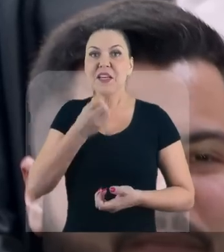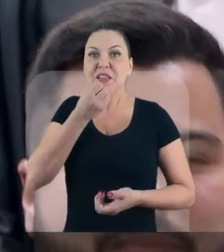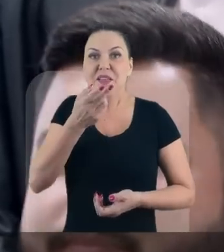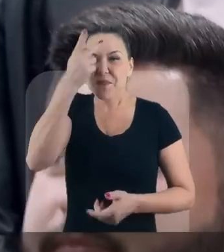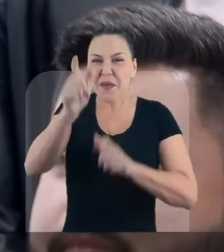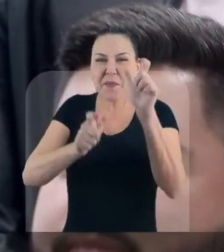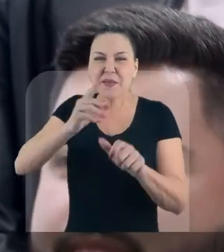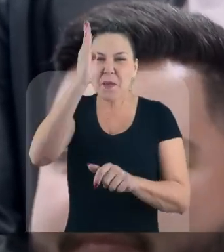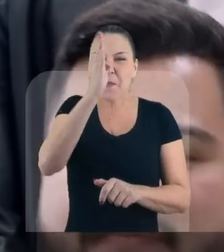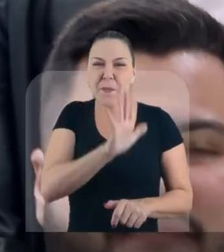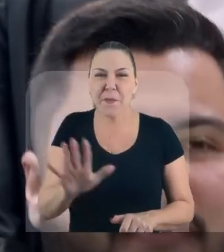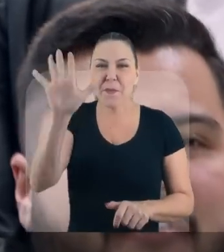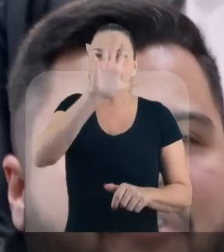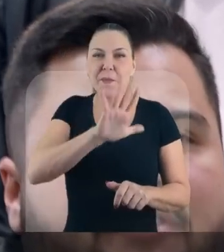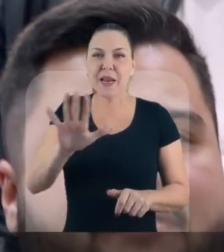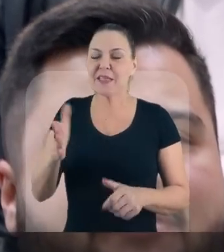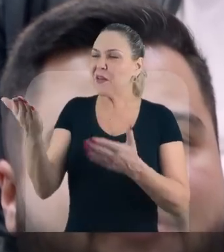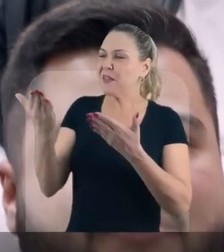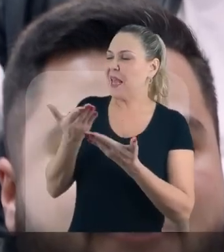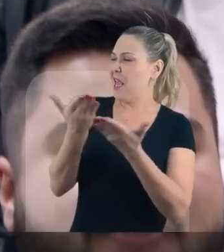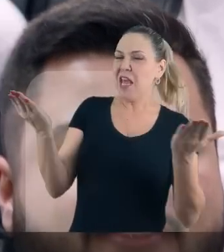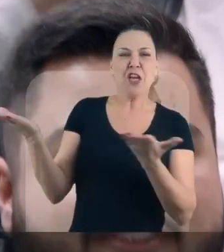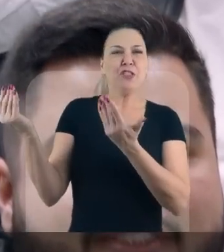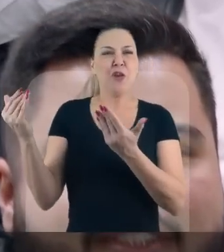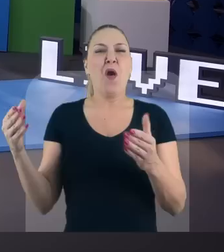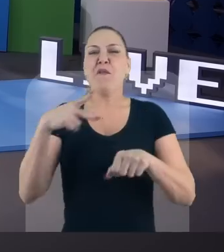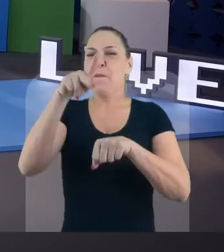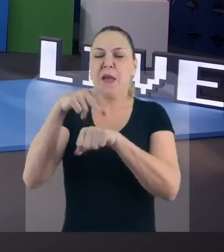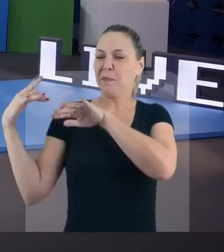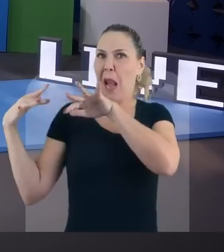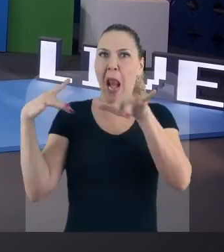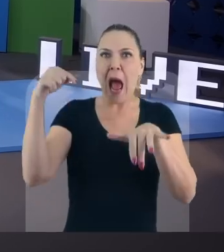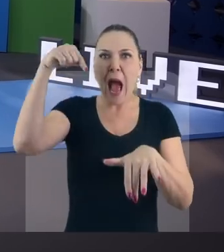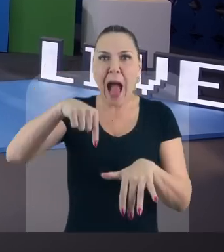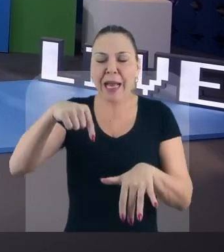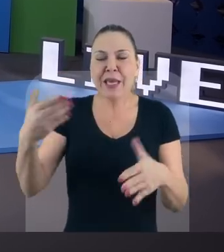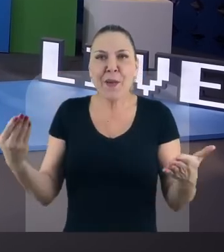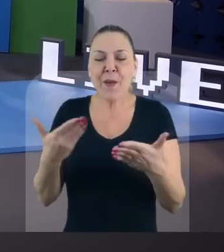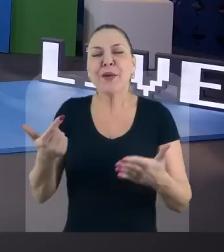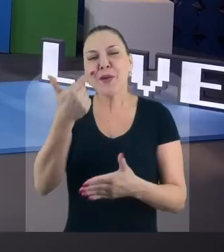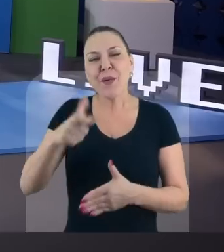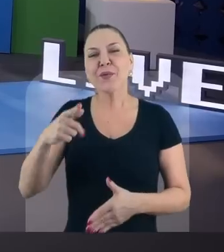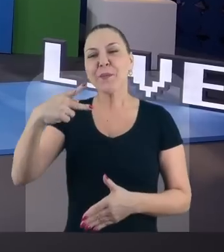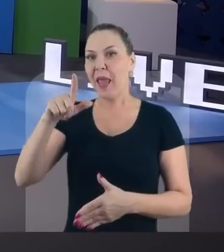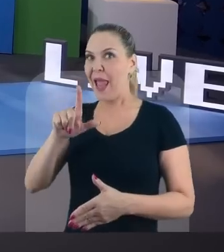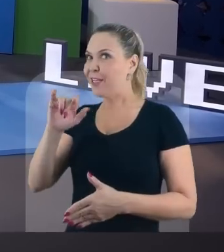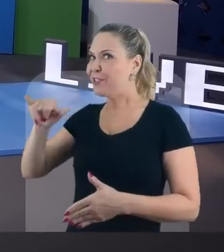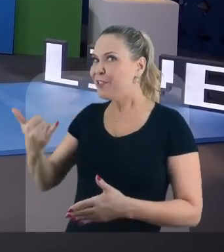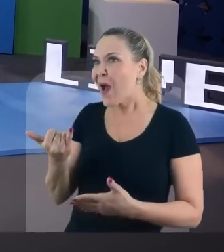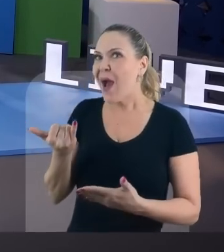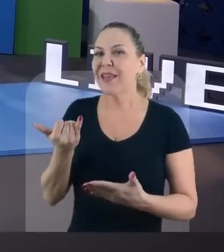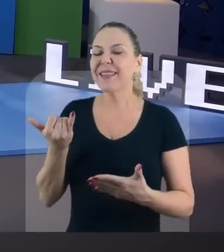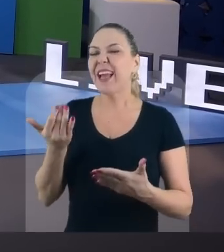E aí, pessoal, meu povo do Brasil, aqui Carmelo Neto, aqui uma juventude do país inteiro que está aqui, mais uma edição do PLJ, do Chega